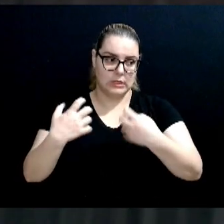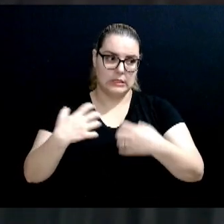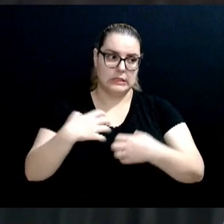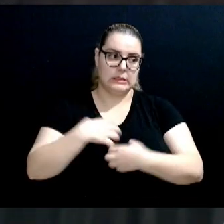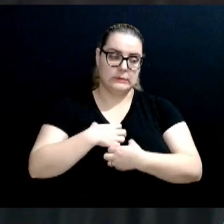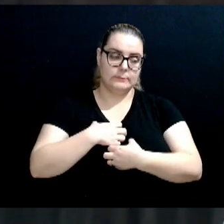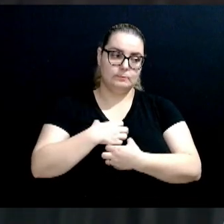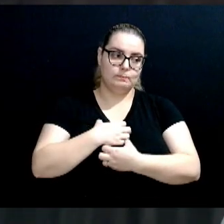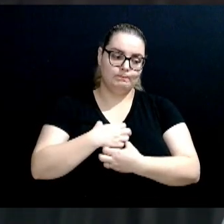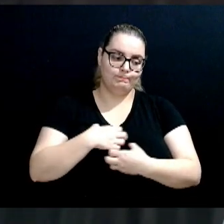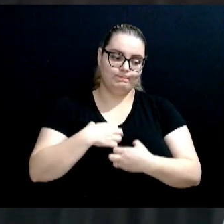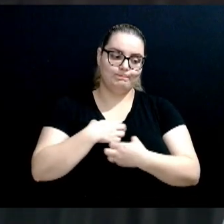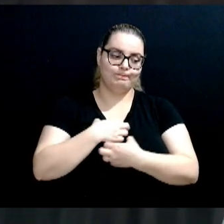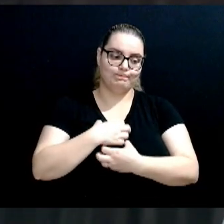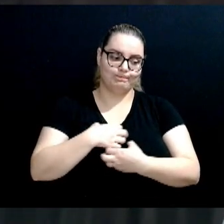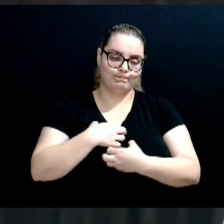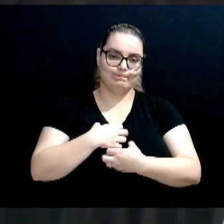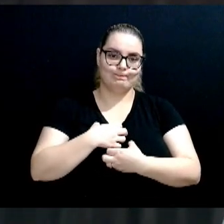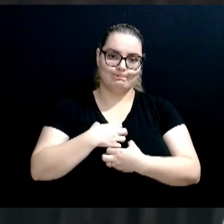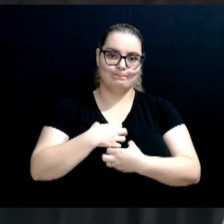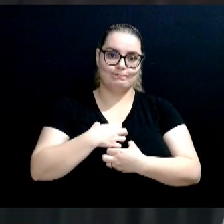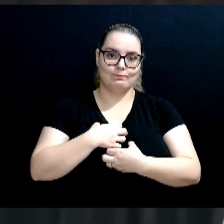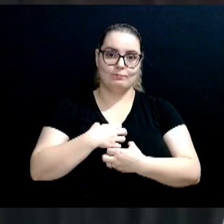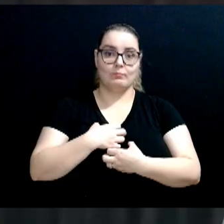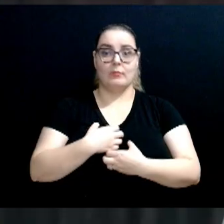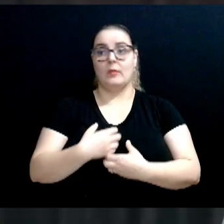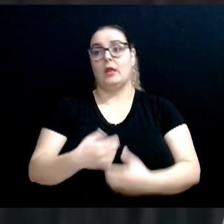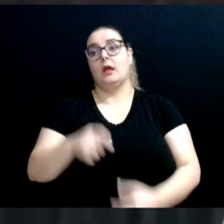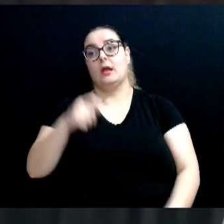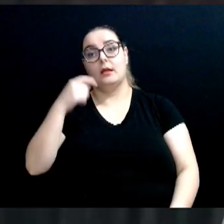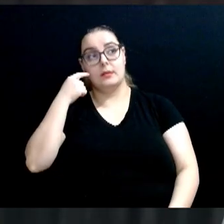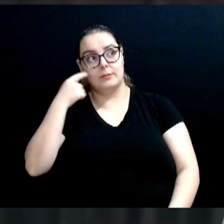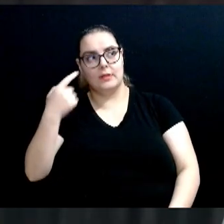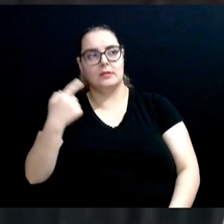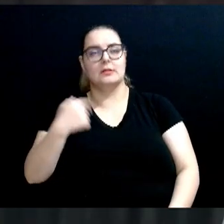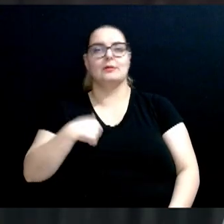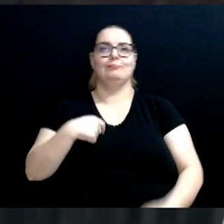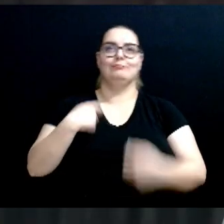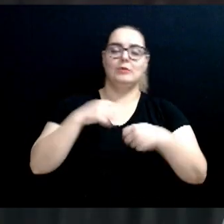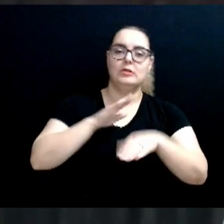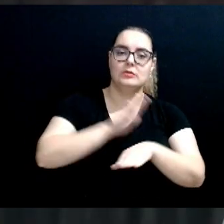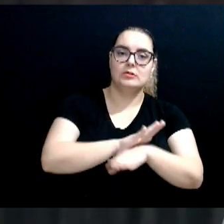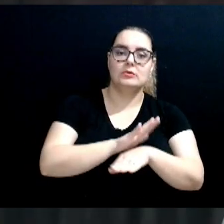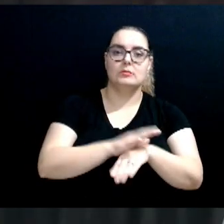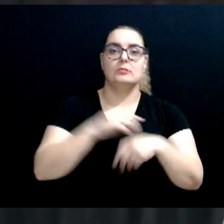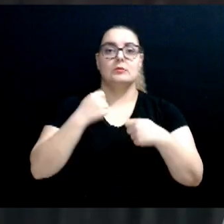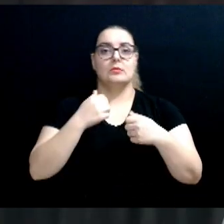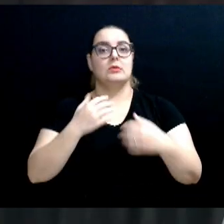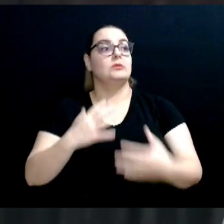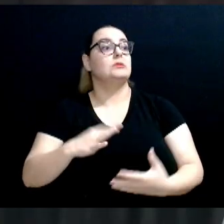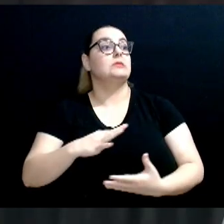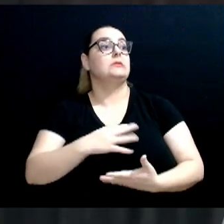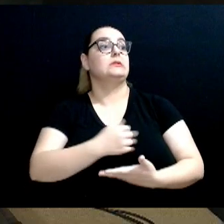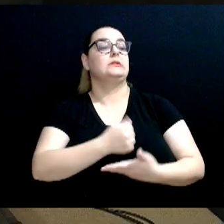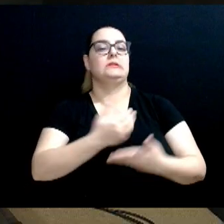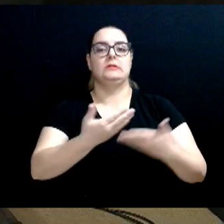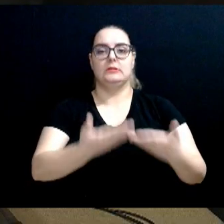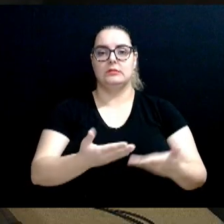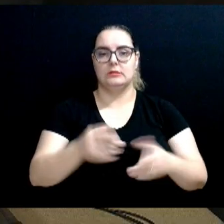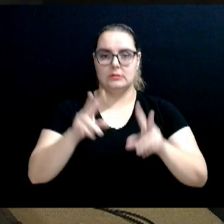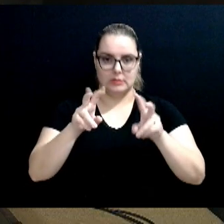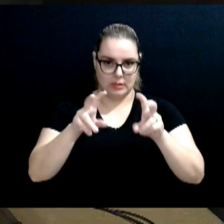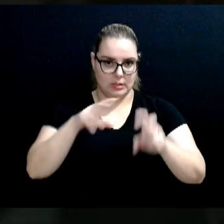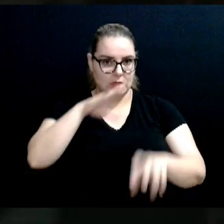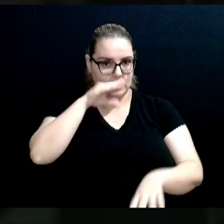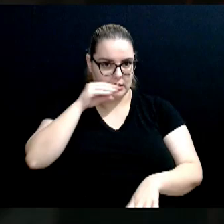ouve, não, eu preciso ajudar, eu preciso falar com essa pessoa, eu preciso salvar essa adolescente. Pois